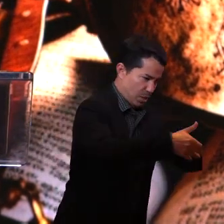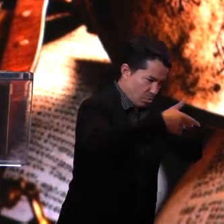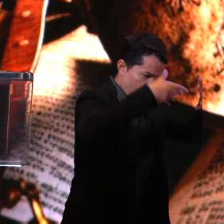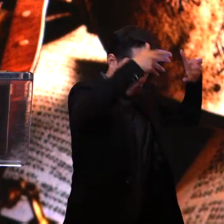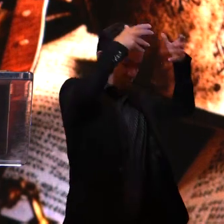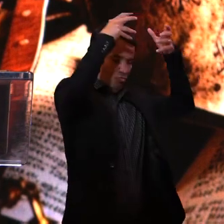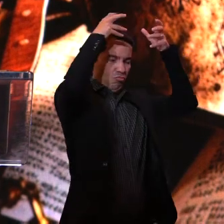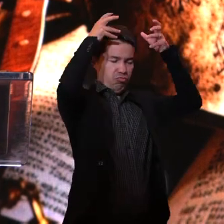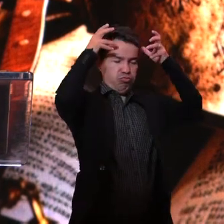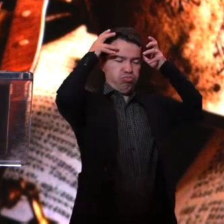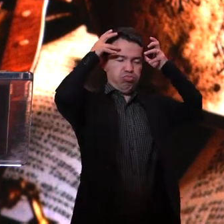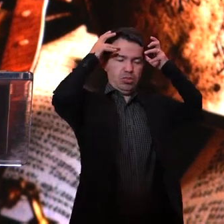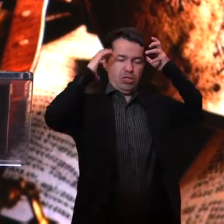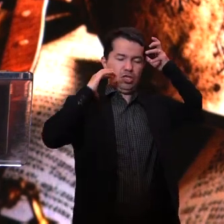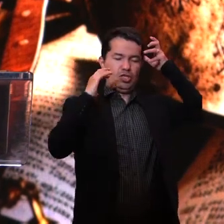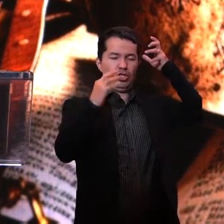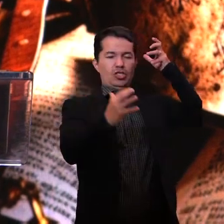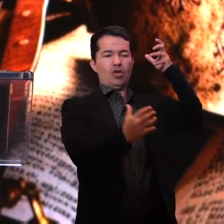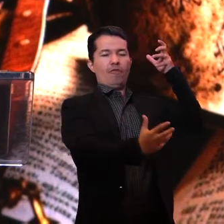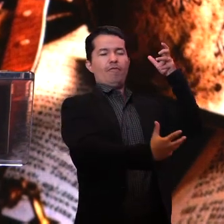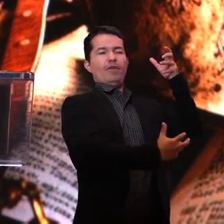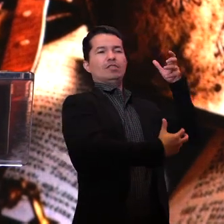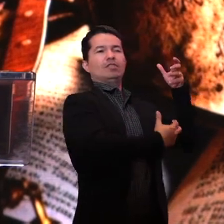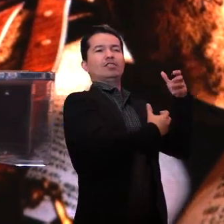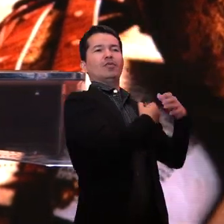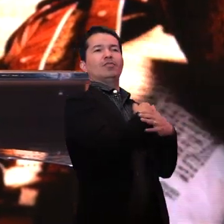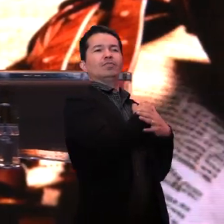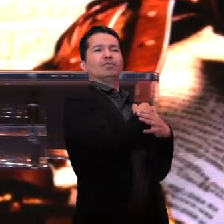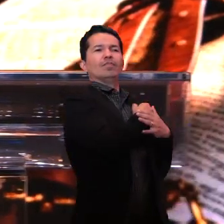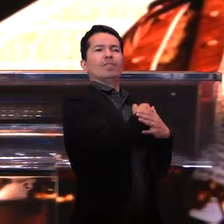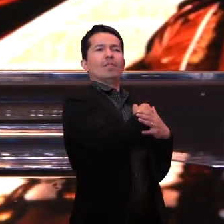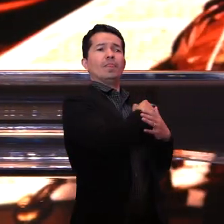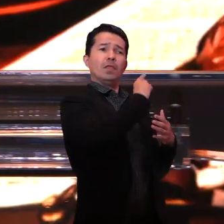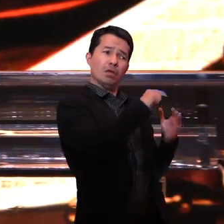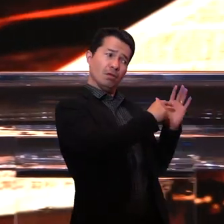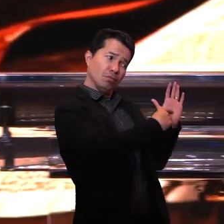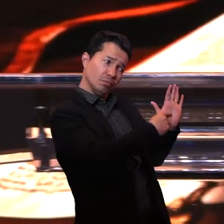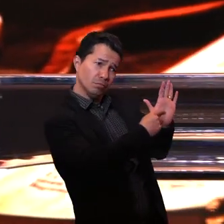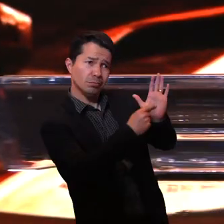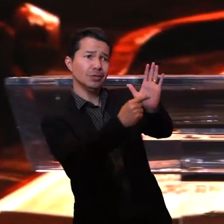salvação na cabeça. Ele está falando de Jesus.